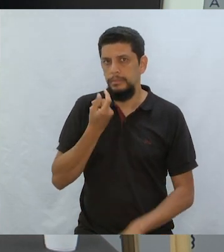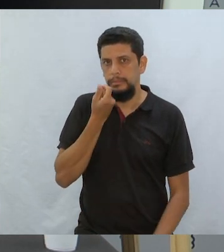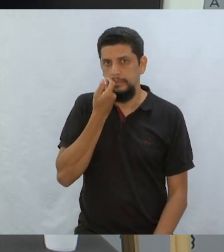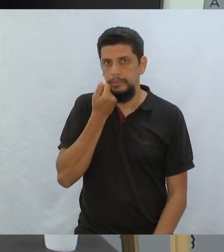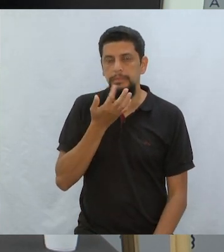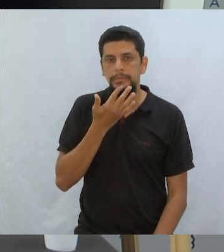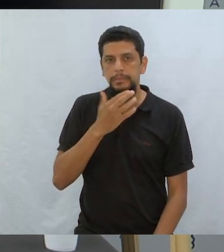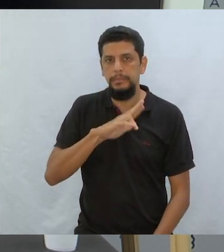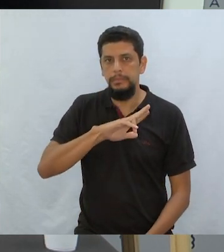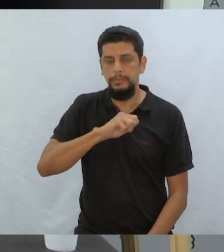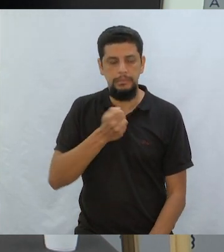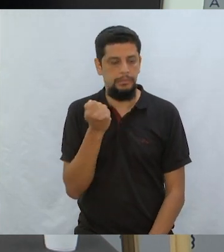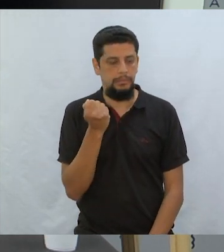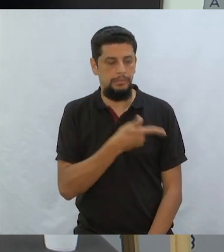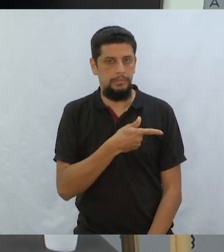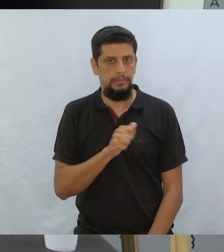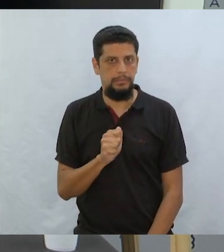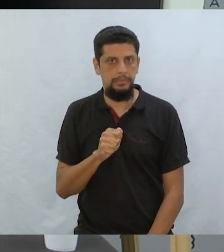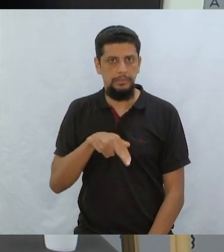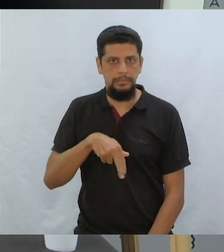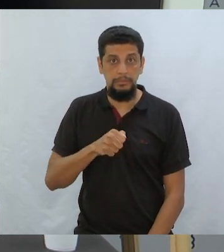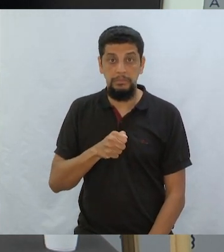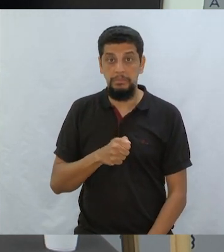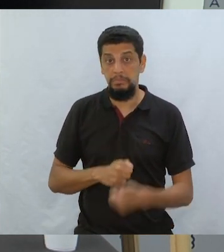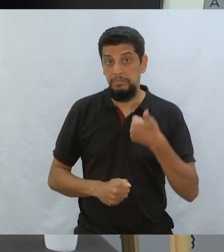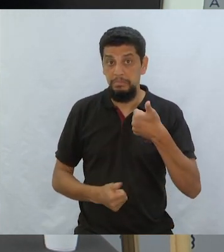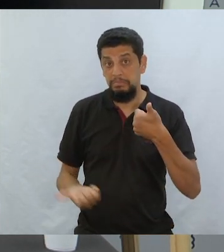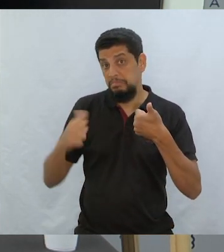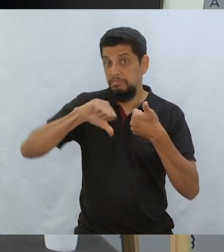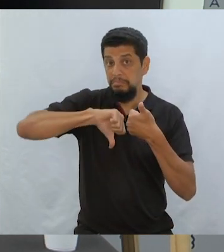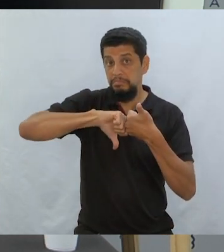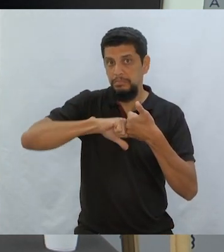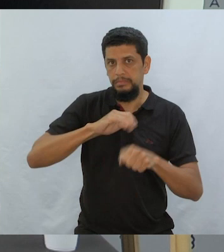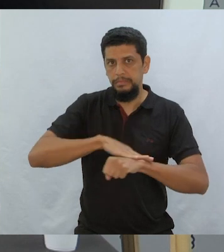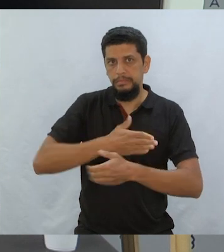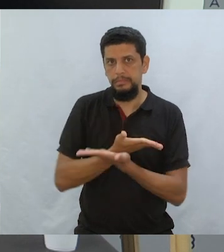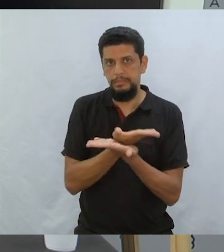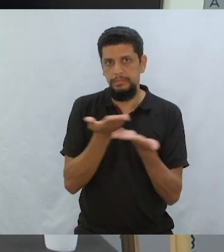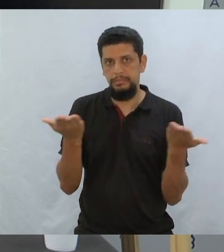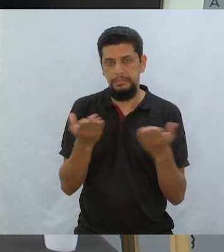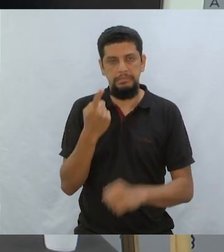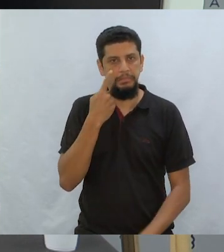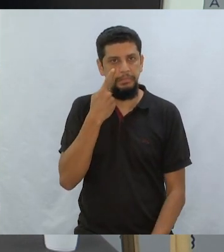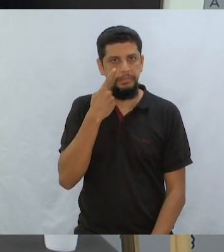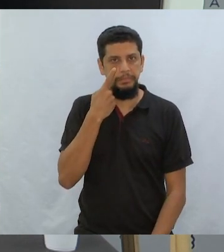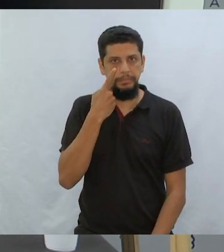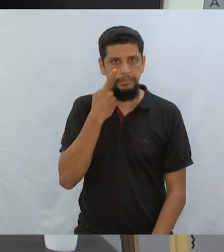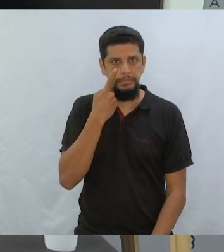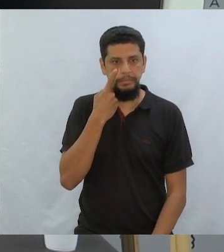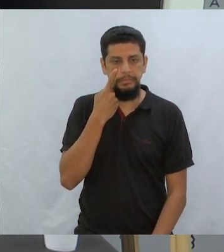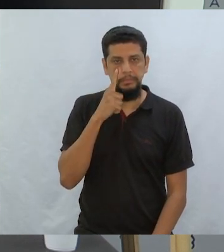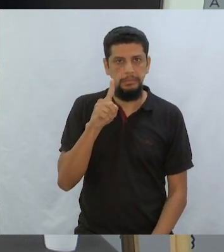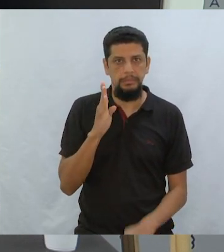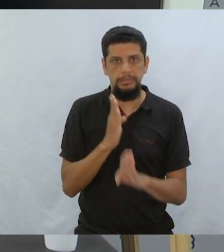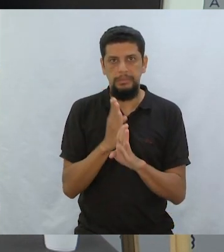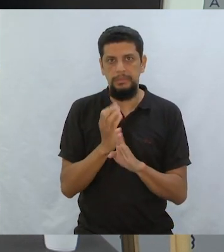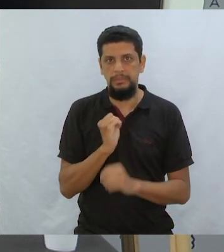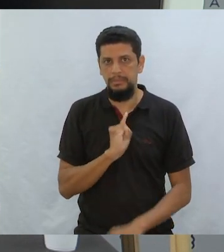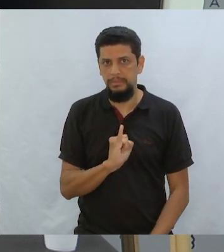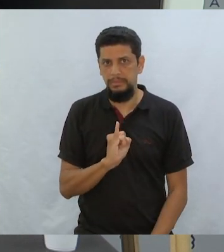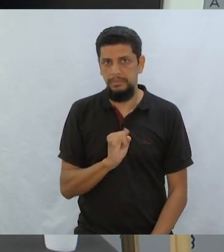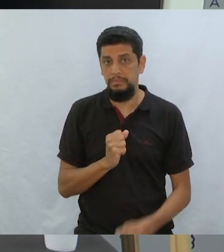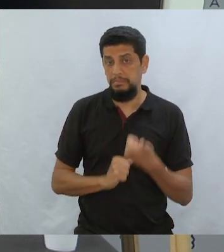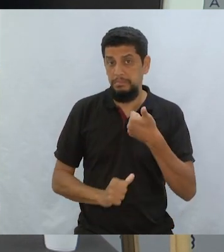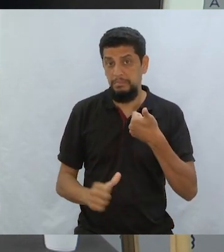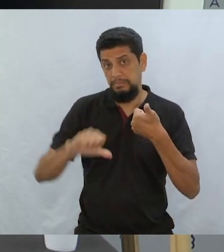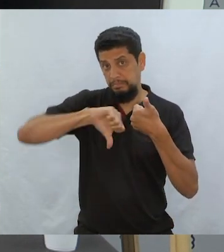lápis de cor do que a Ana. Sim ou não? Vou dar um tempo para você tentar resolver, tentar descobrir se